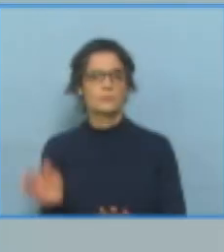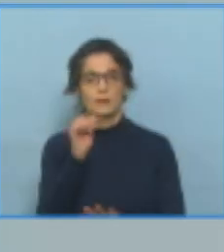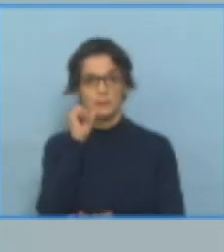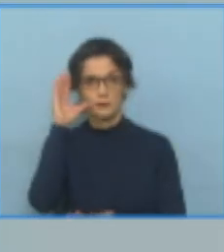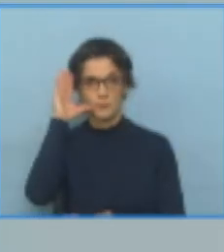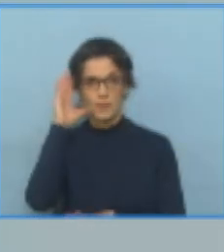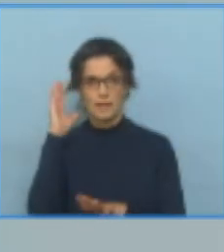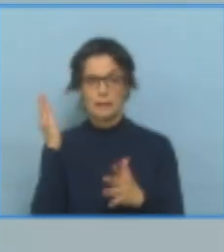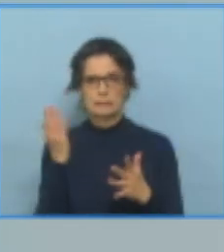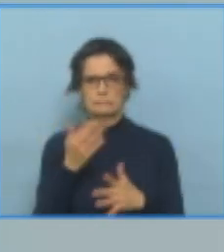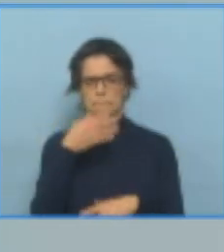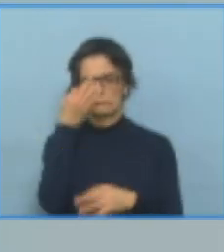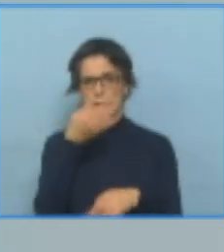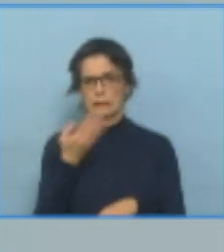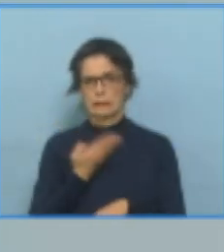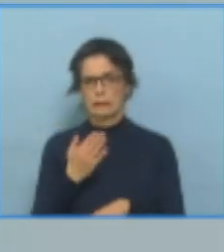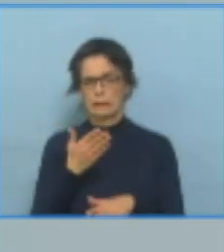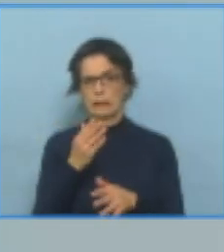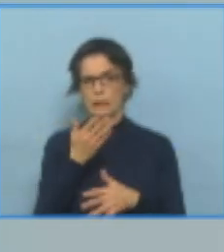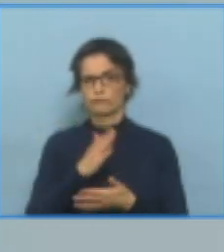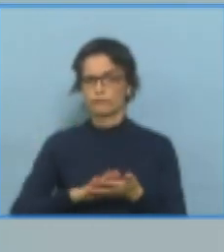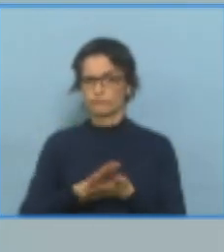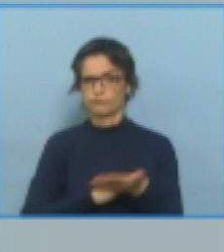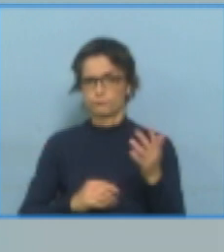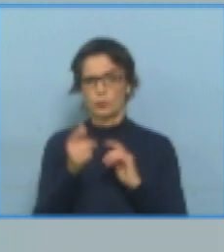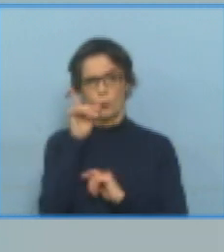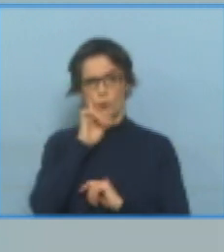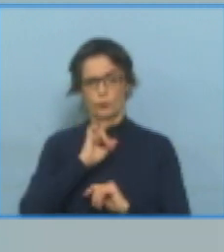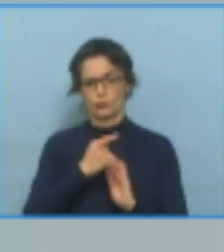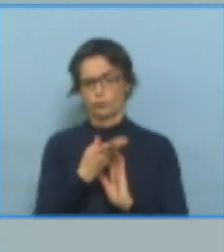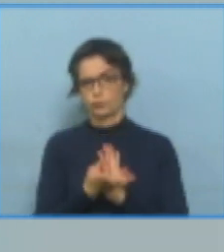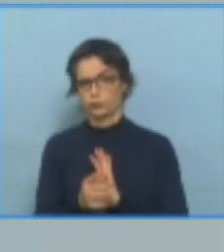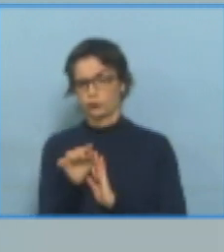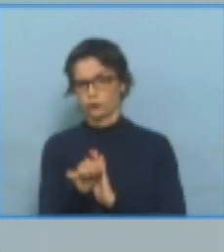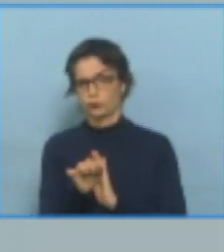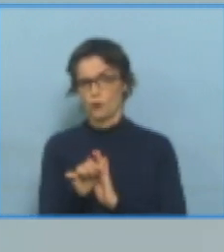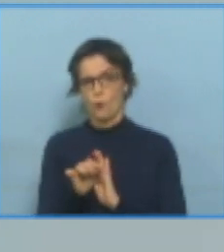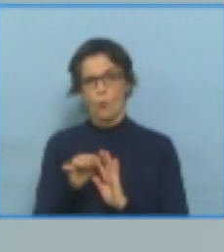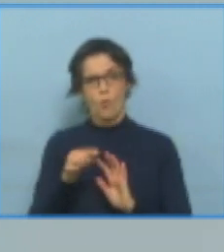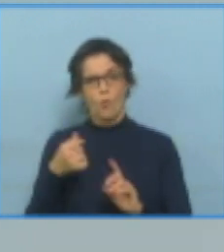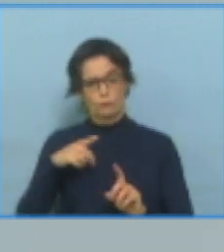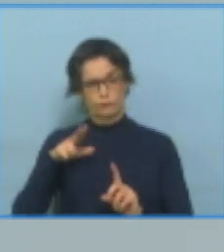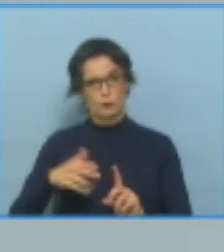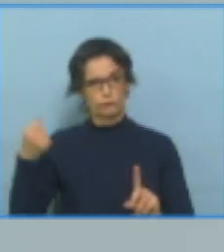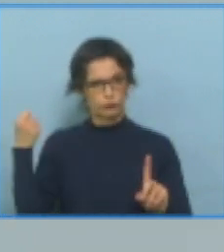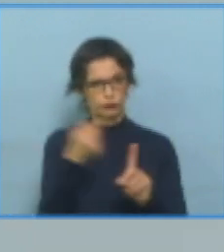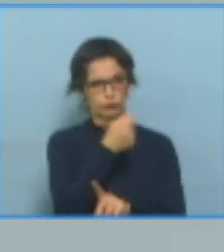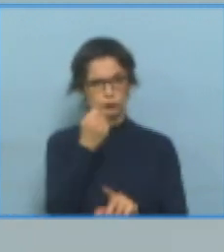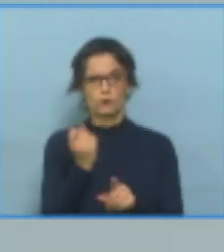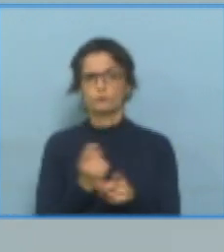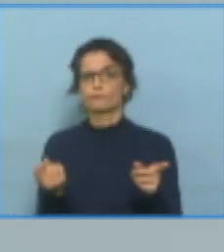Olá, boa tarde. A dignidade e os direitos fundamentais de tantas mulheres constituem ainda hoje em Portugal um desafio, onde a